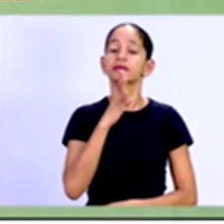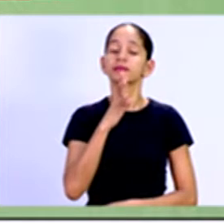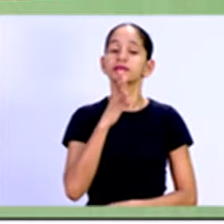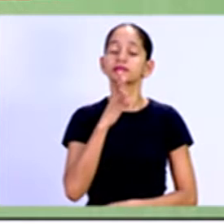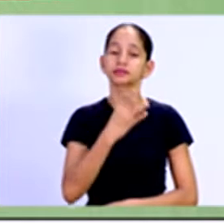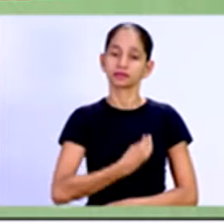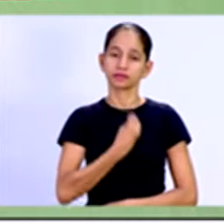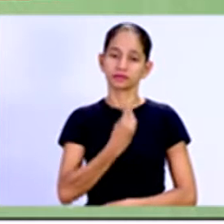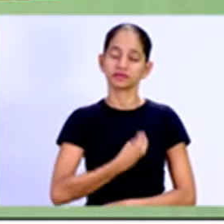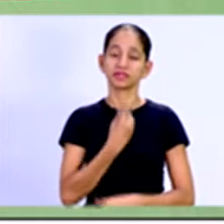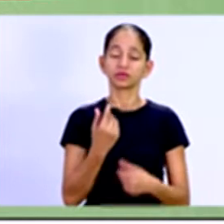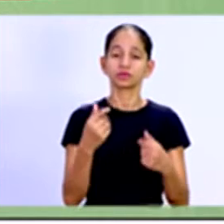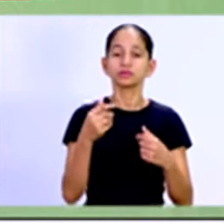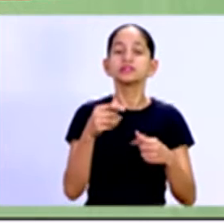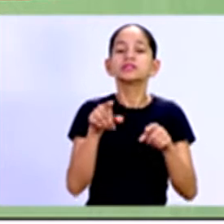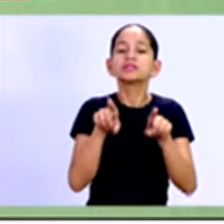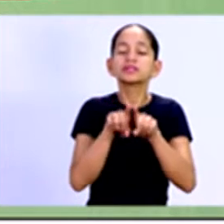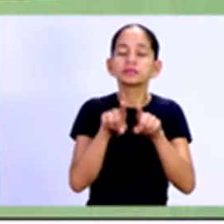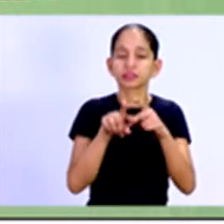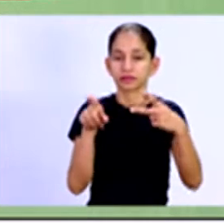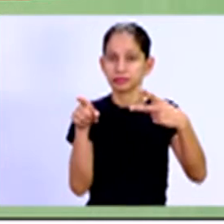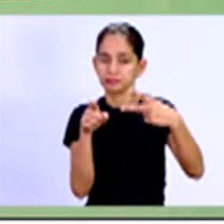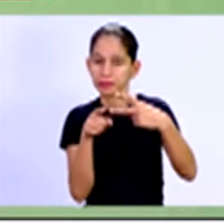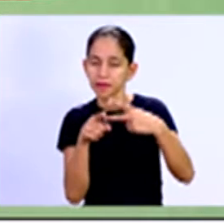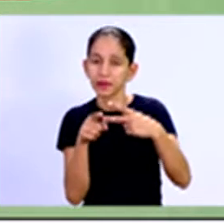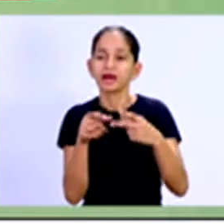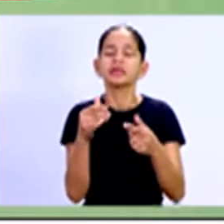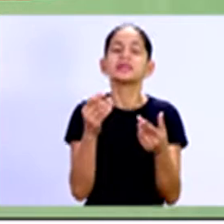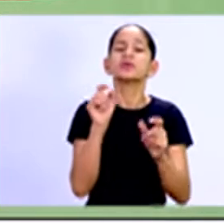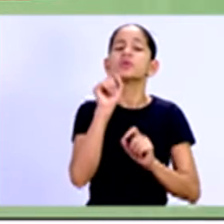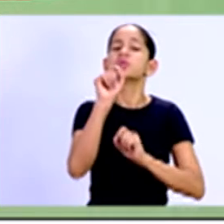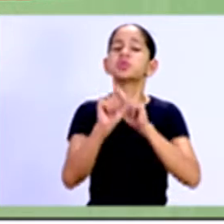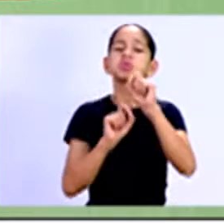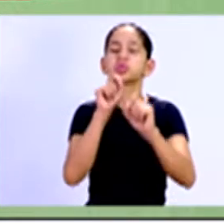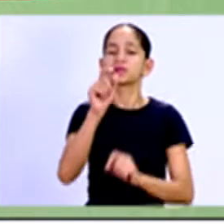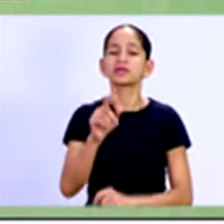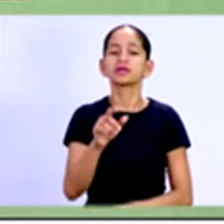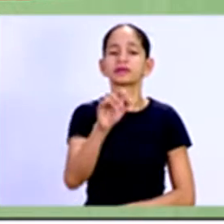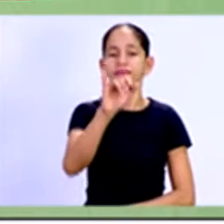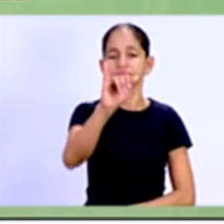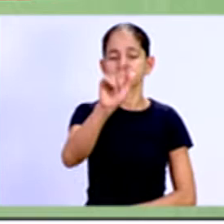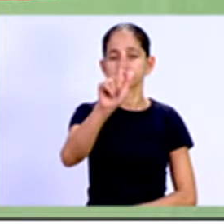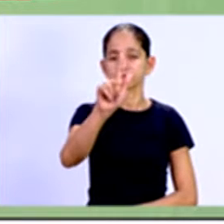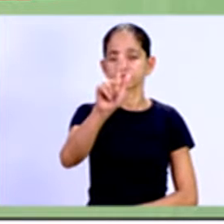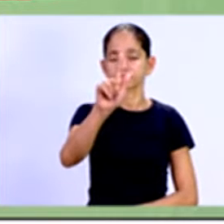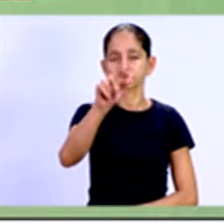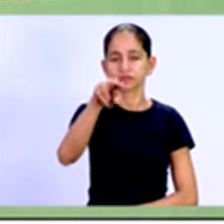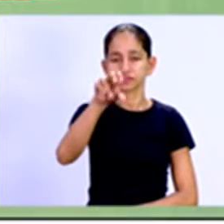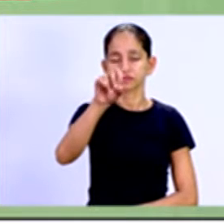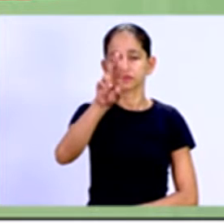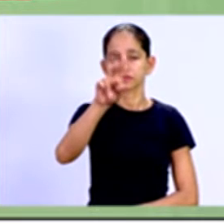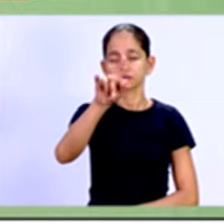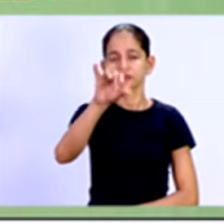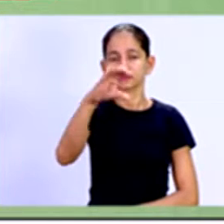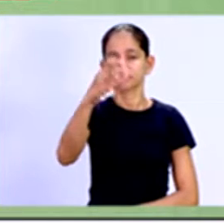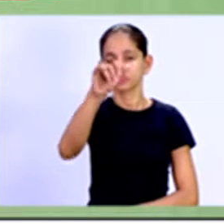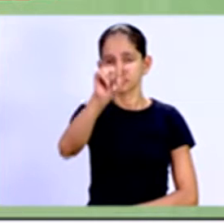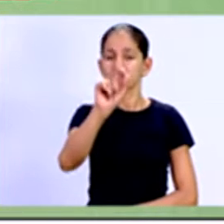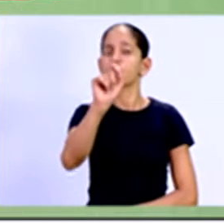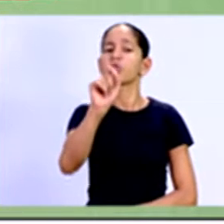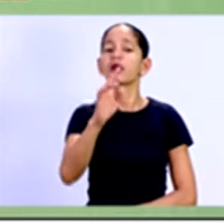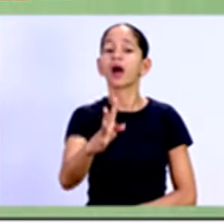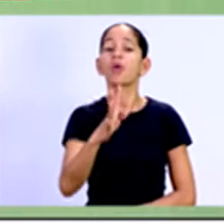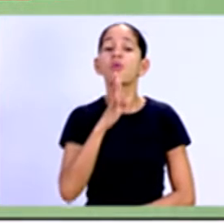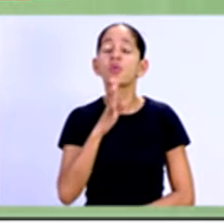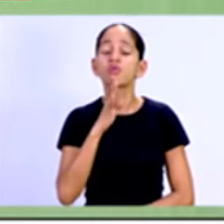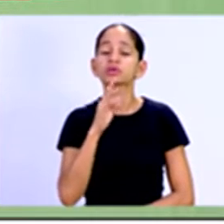com a ignorância, ou seja, o discernimento vai fazer com que o homem comece a ter as suas